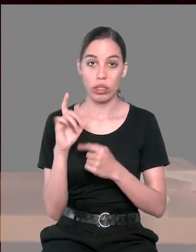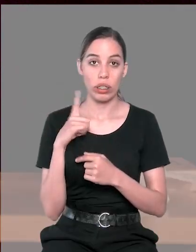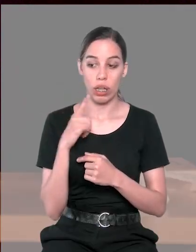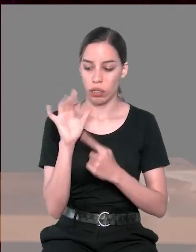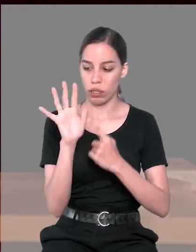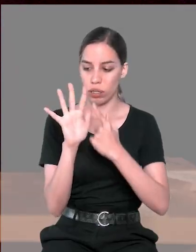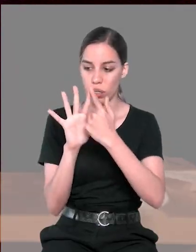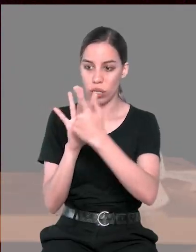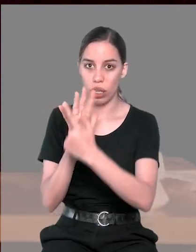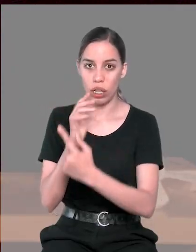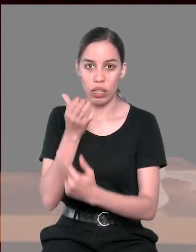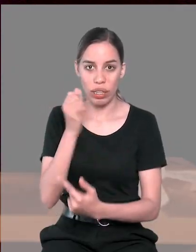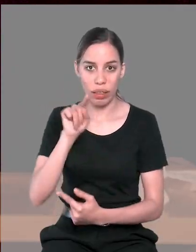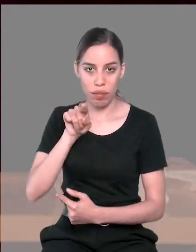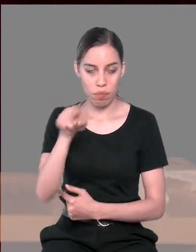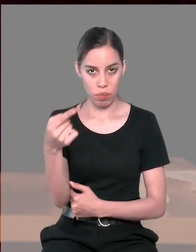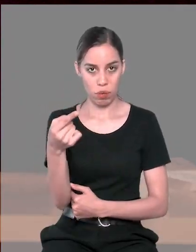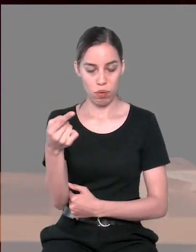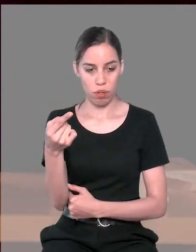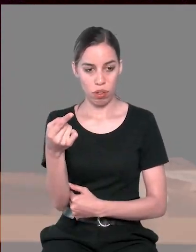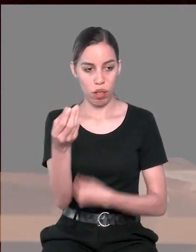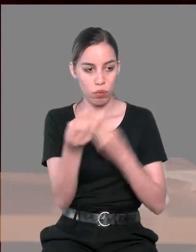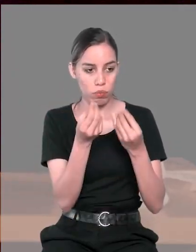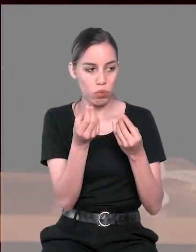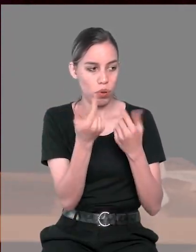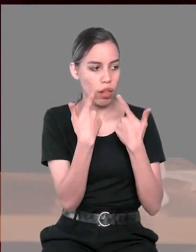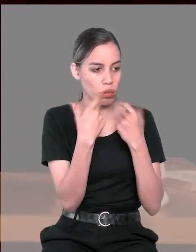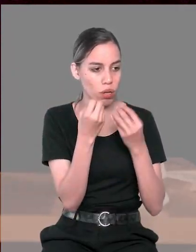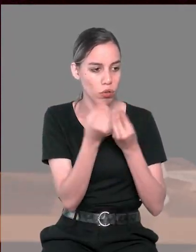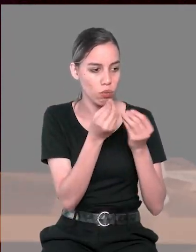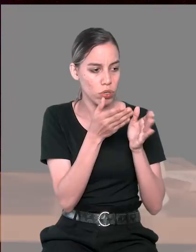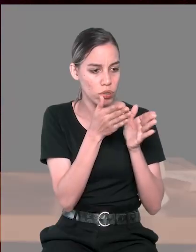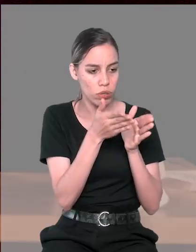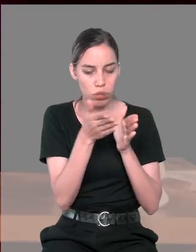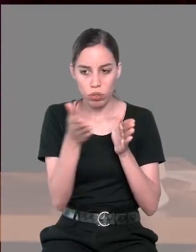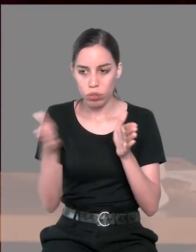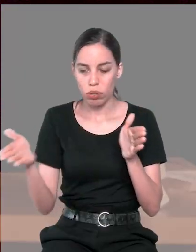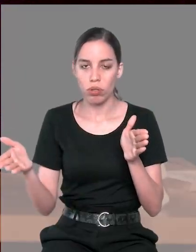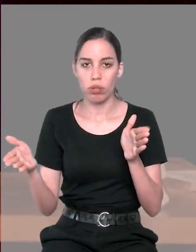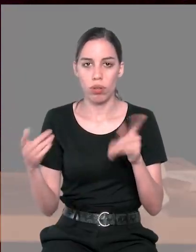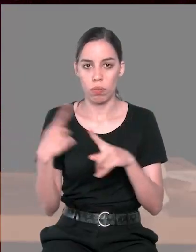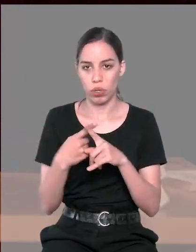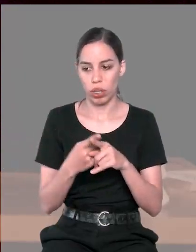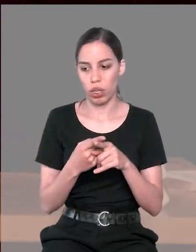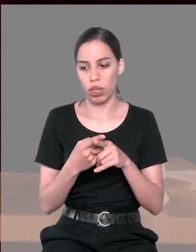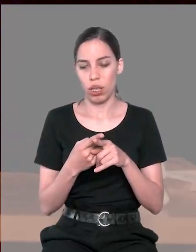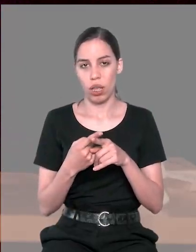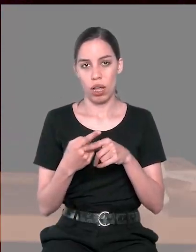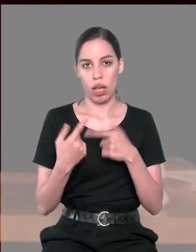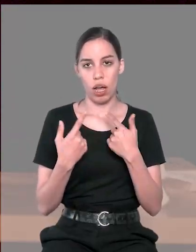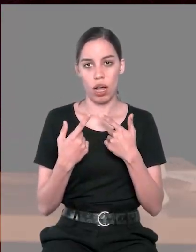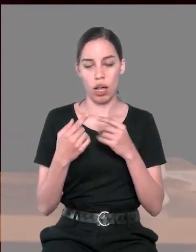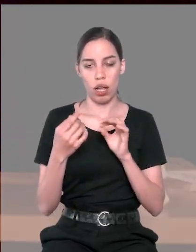dedos. A linguagem é como você articula, né? E os neurologistas dizem isso, né? Que o lugar de articulação da